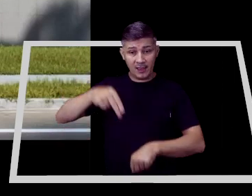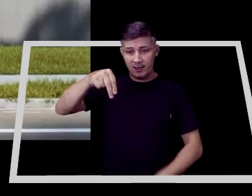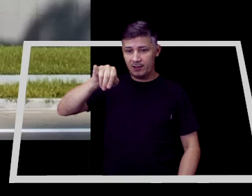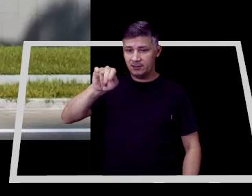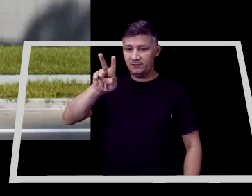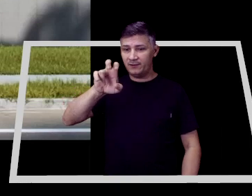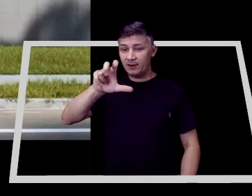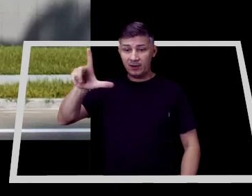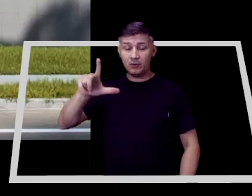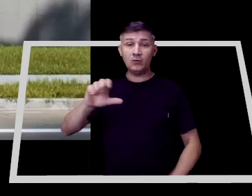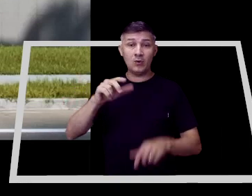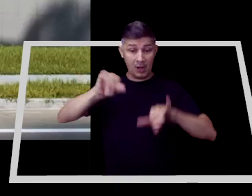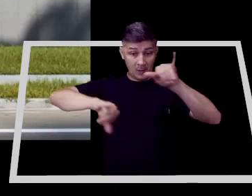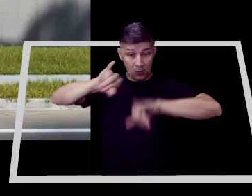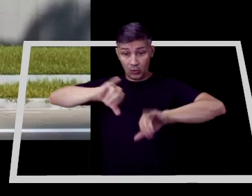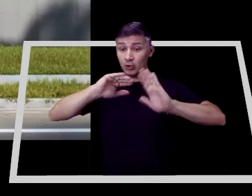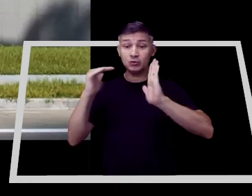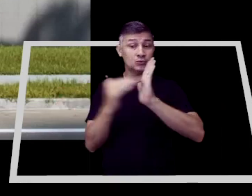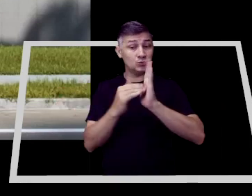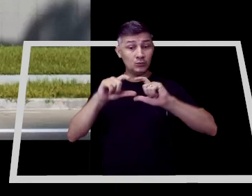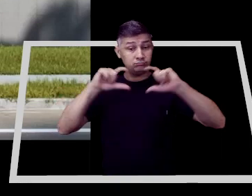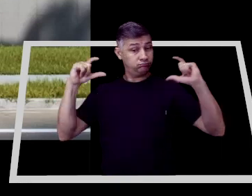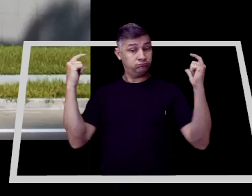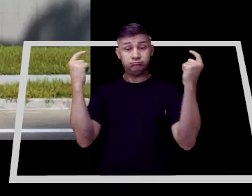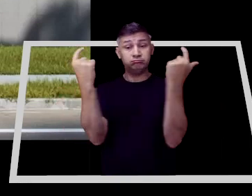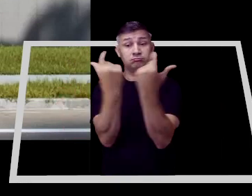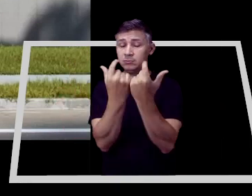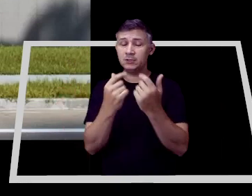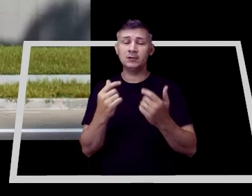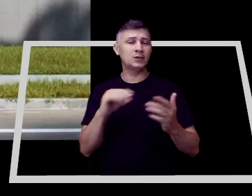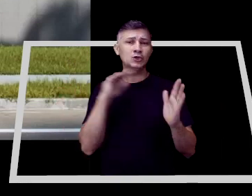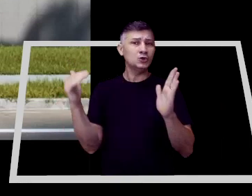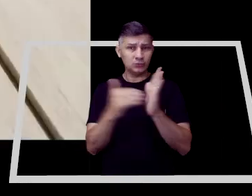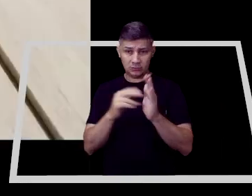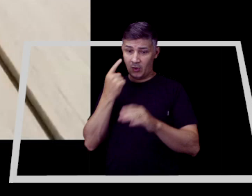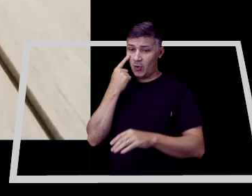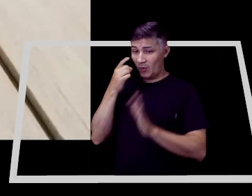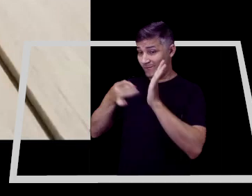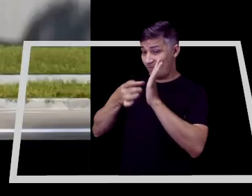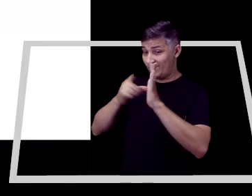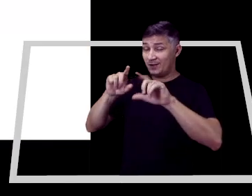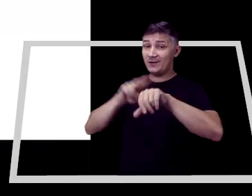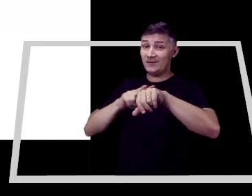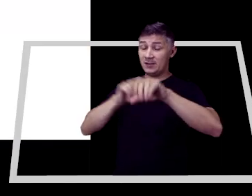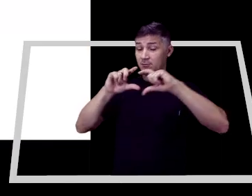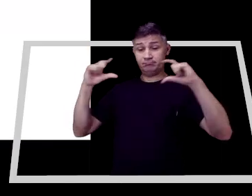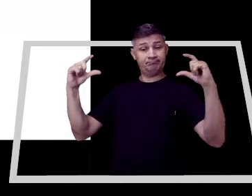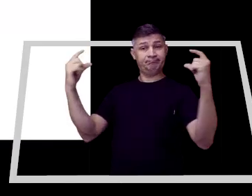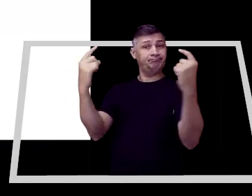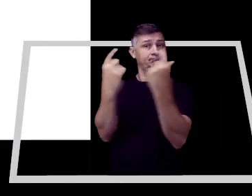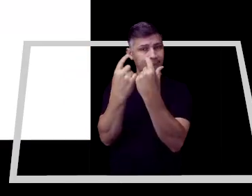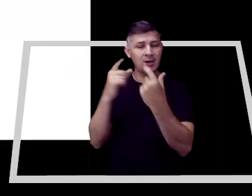exatamente no nível dos laboratórios, envolveria todo o conjunto edificado e seria os elementos